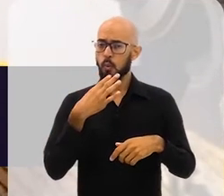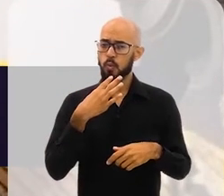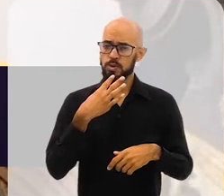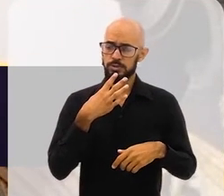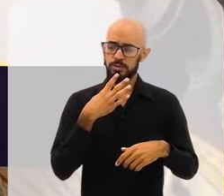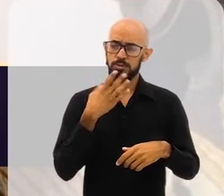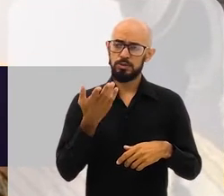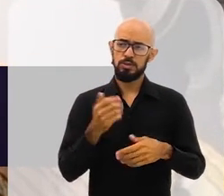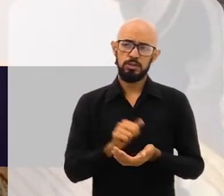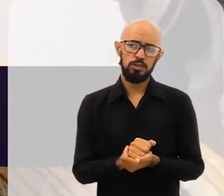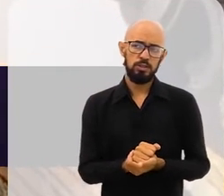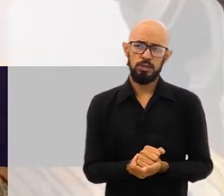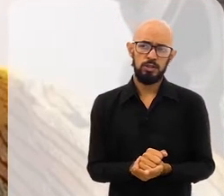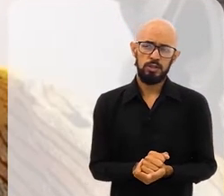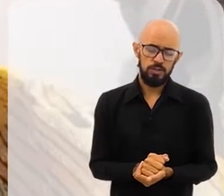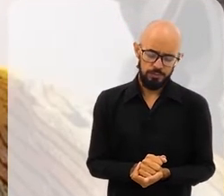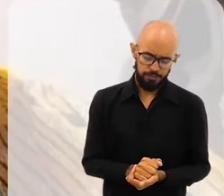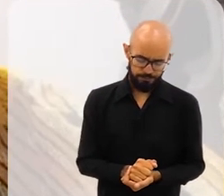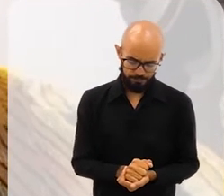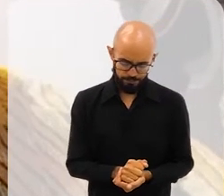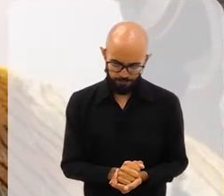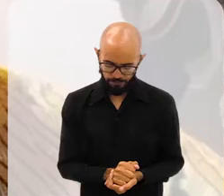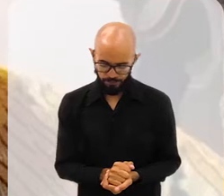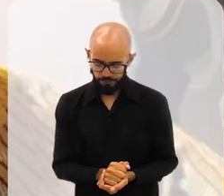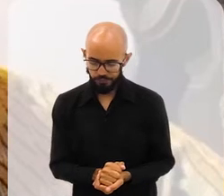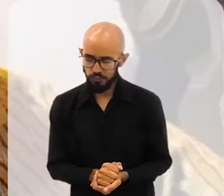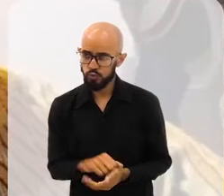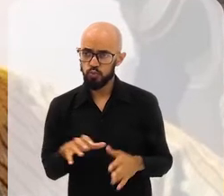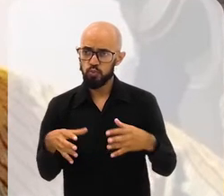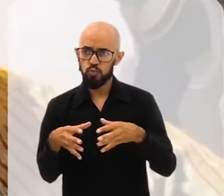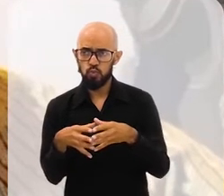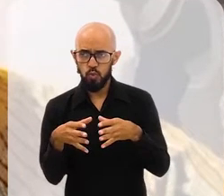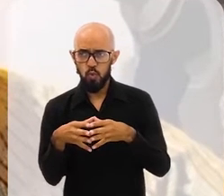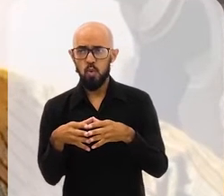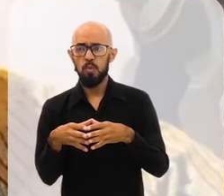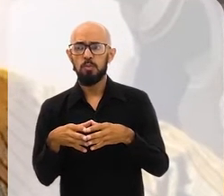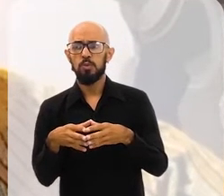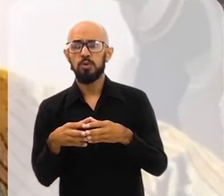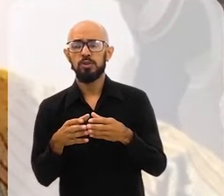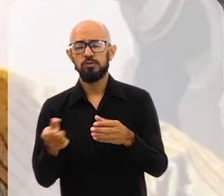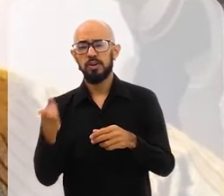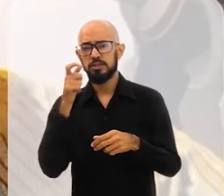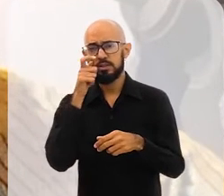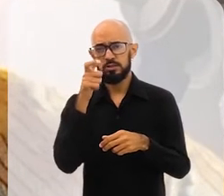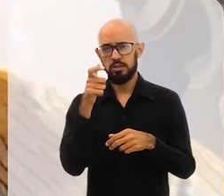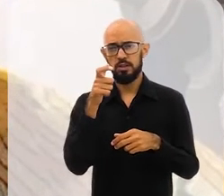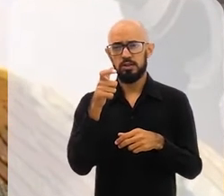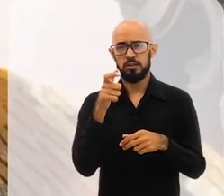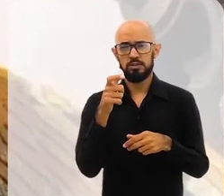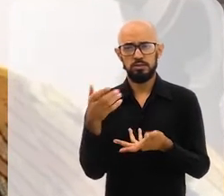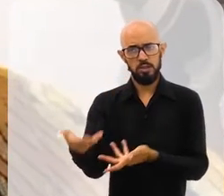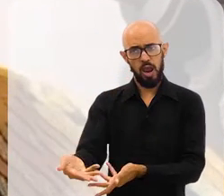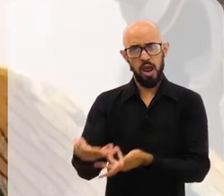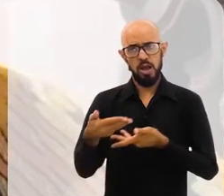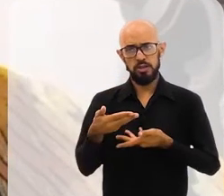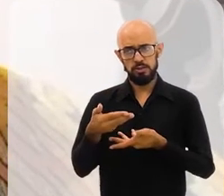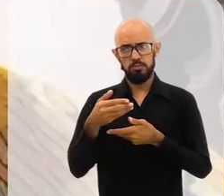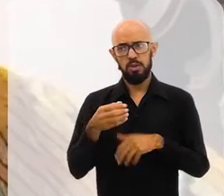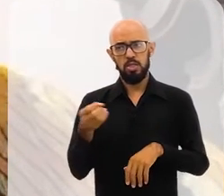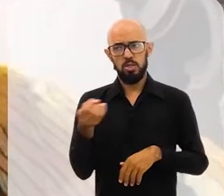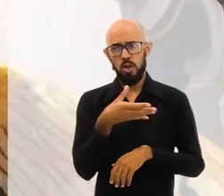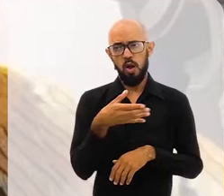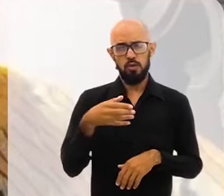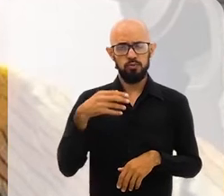Conhecia já tinha algum conhecimento de algum coletivo a espécie interesse de